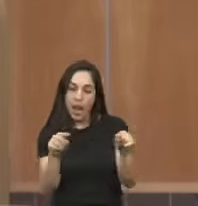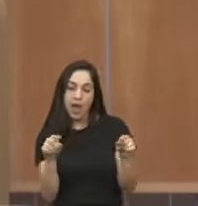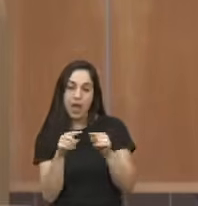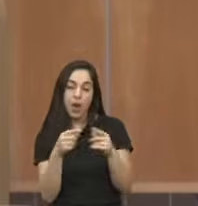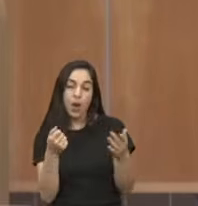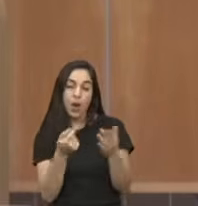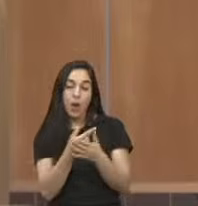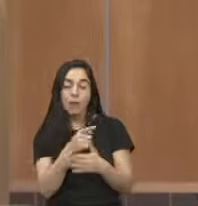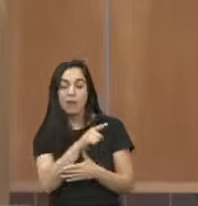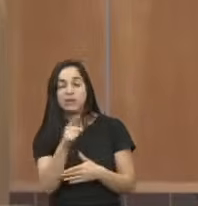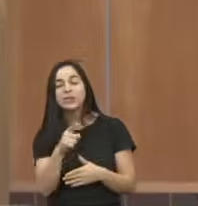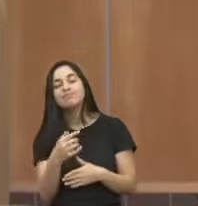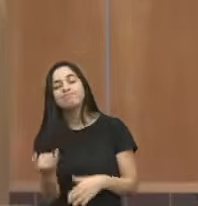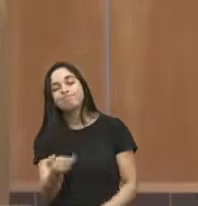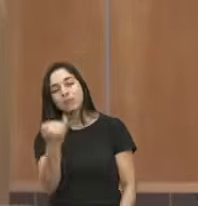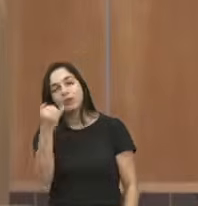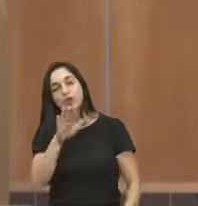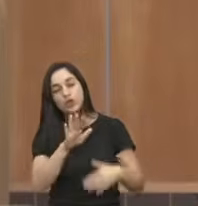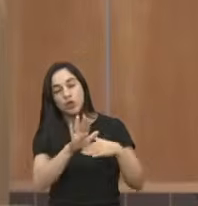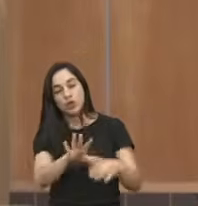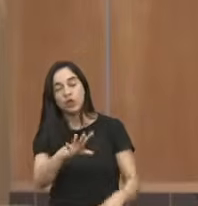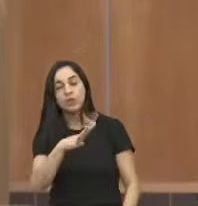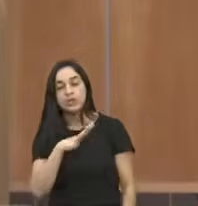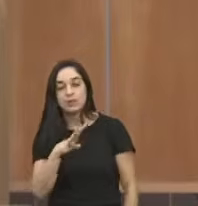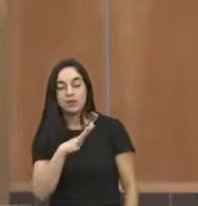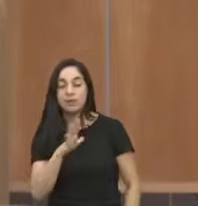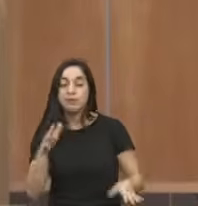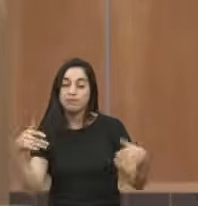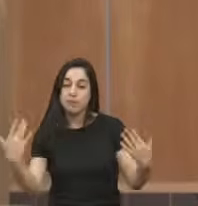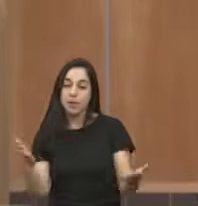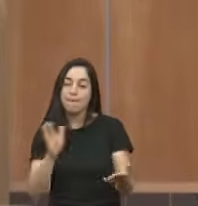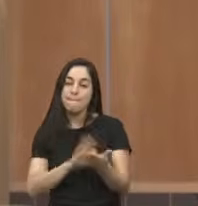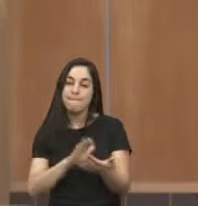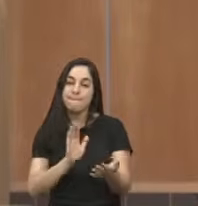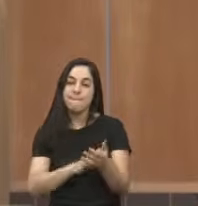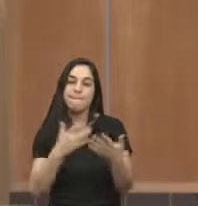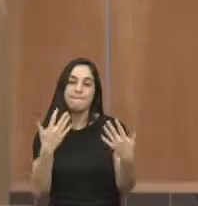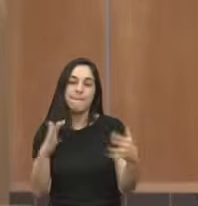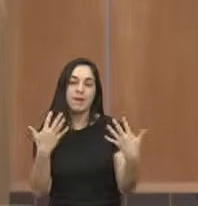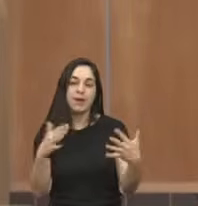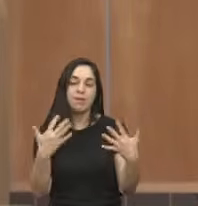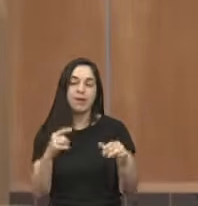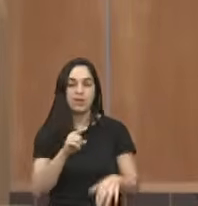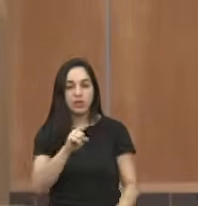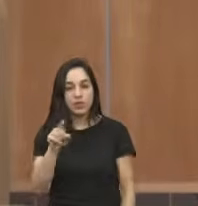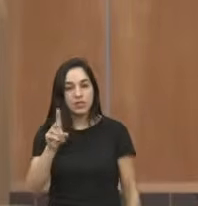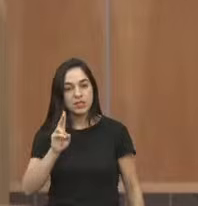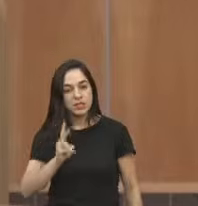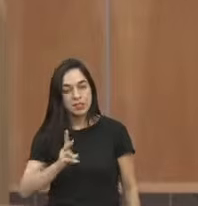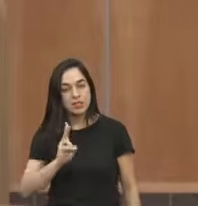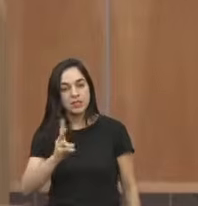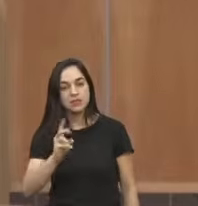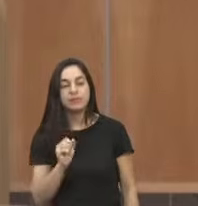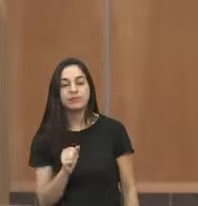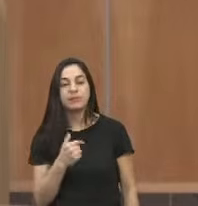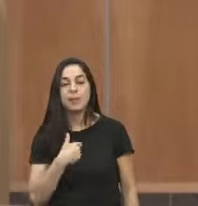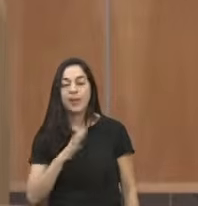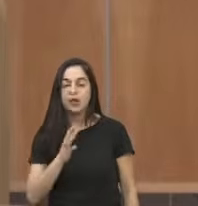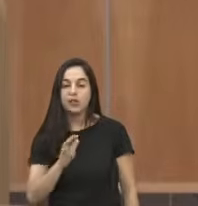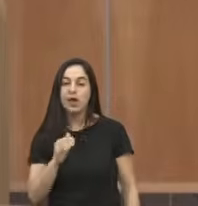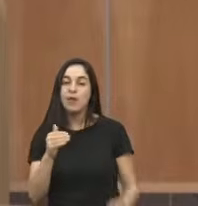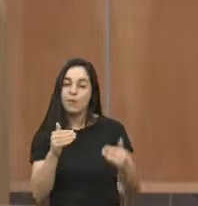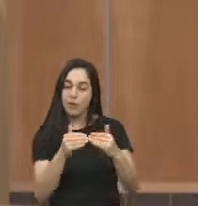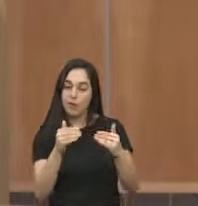fazem um papel importante para a cidade, de grande relevância. Então, parabéns para vocês, que vocês continuem assim. Já vou externar que meu voto